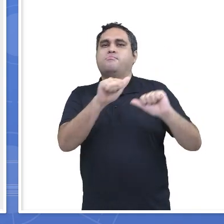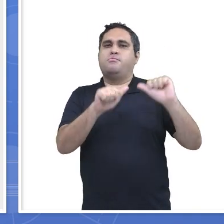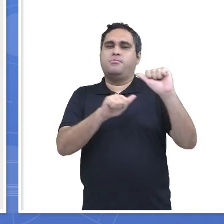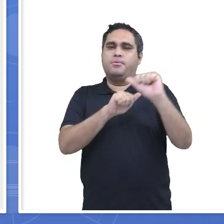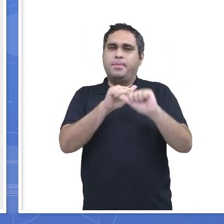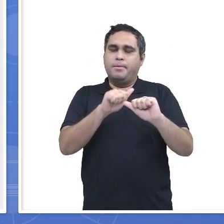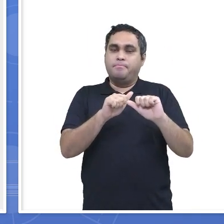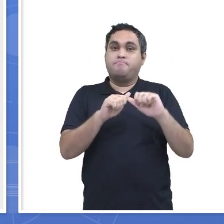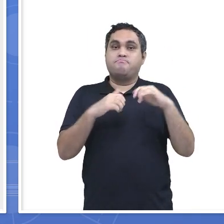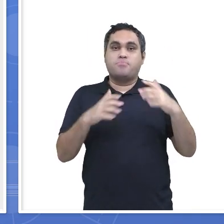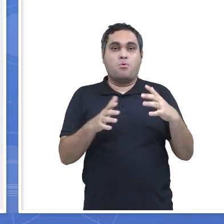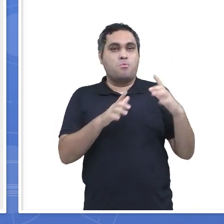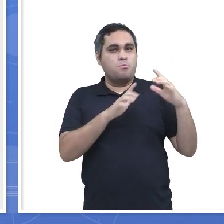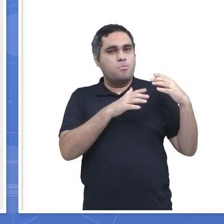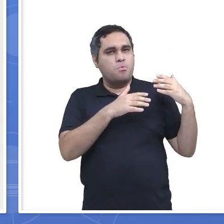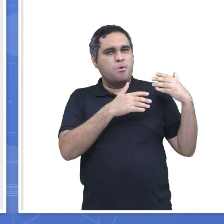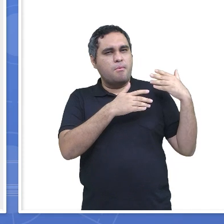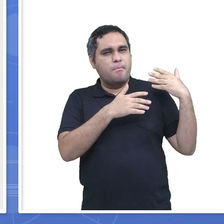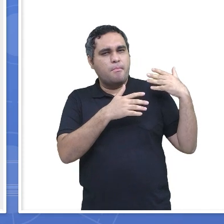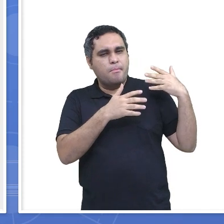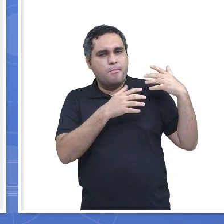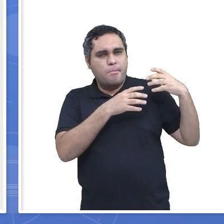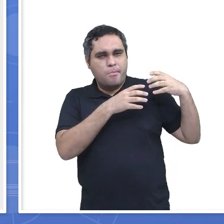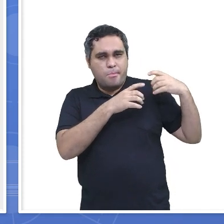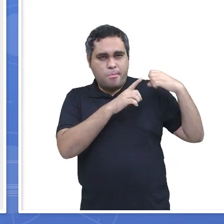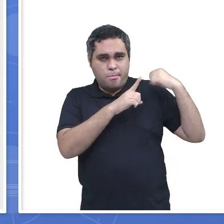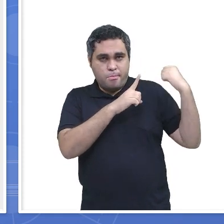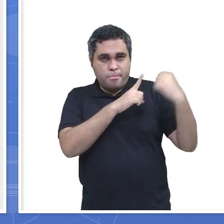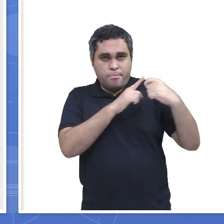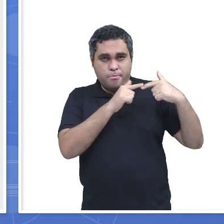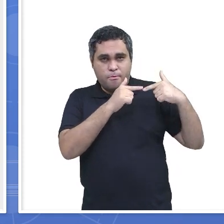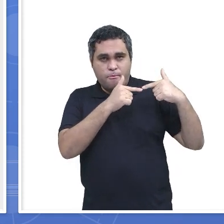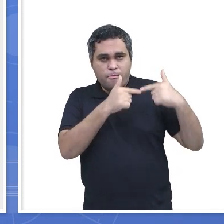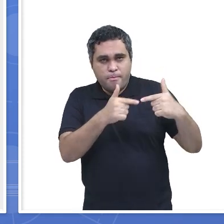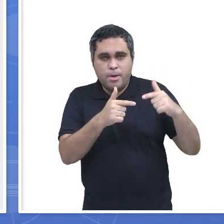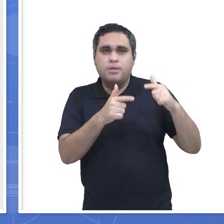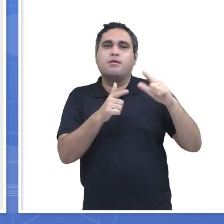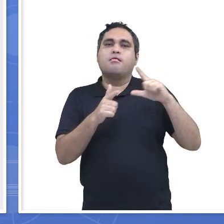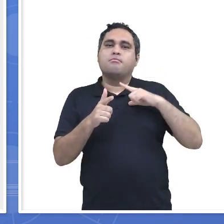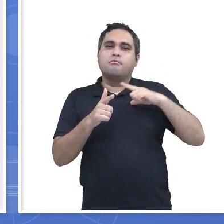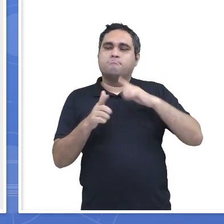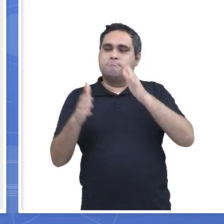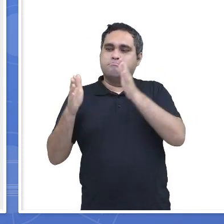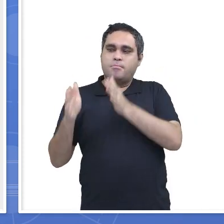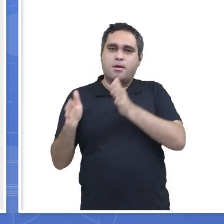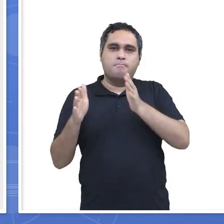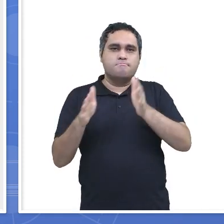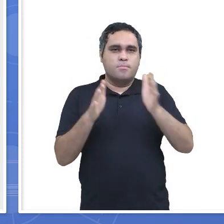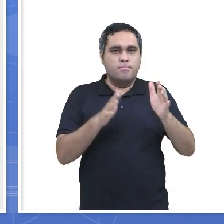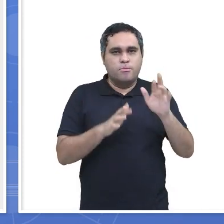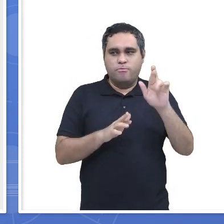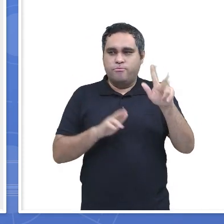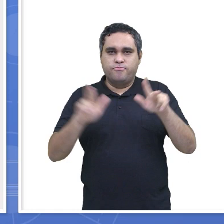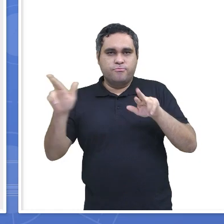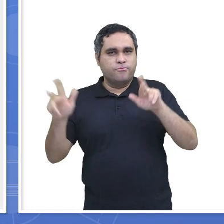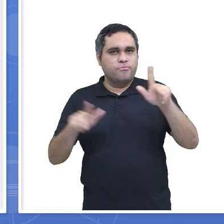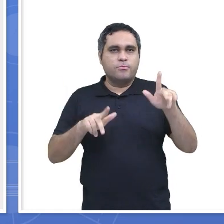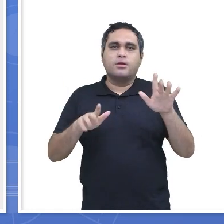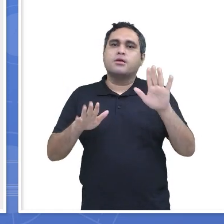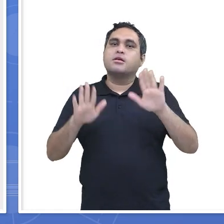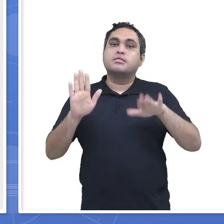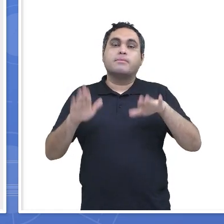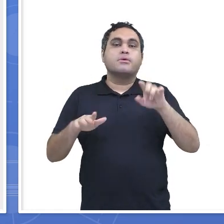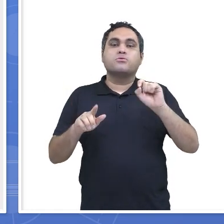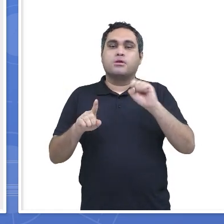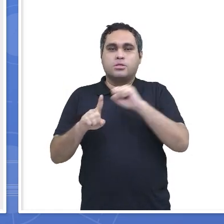Tais movimentos, chamados movimentos sociais, passam por etapas diferentes, conforme as sociedades vão